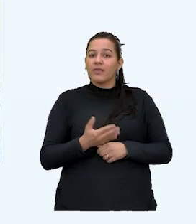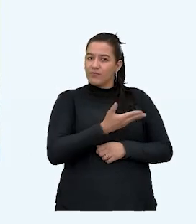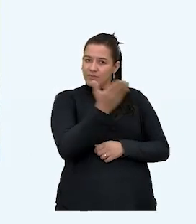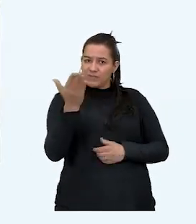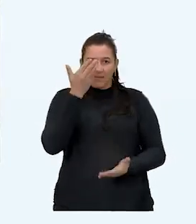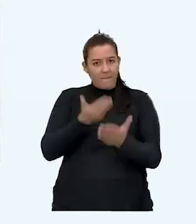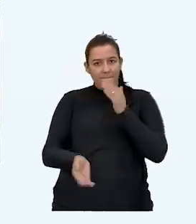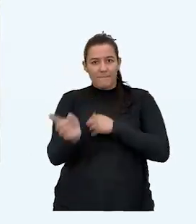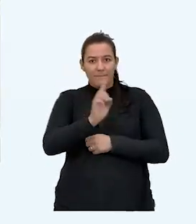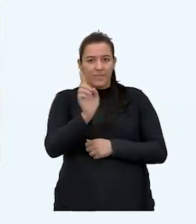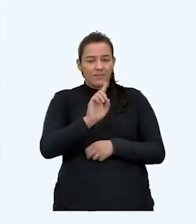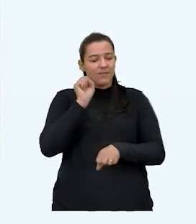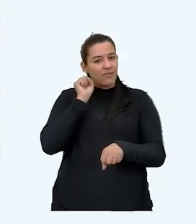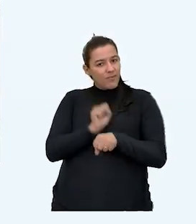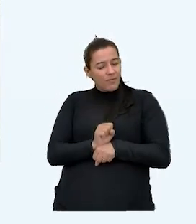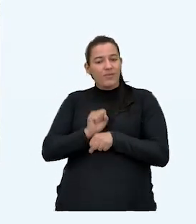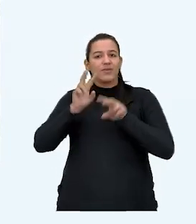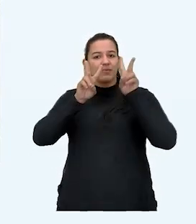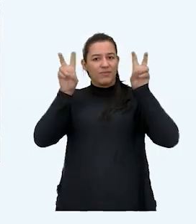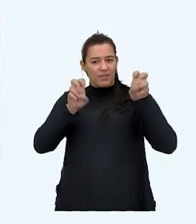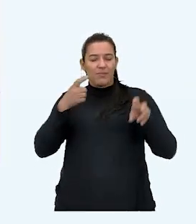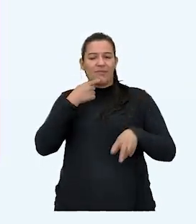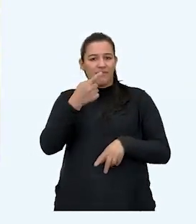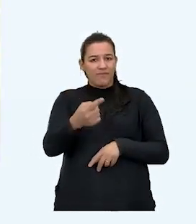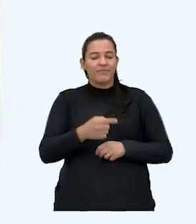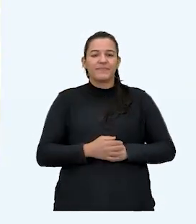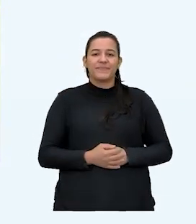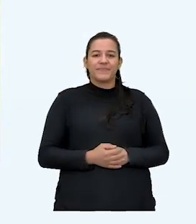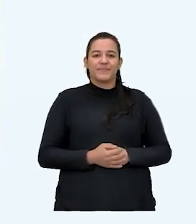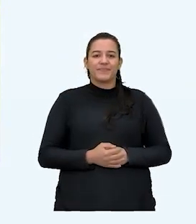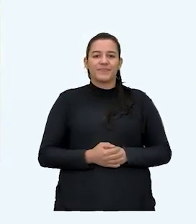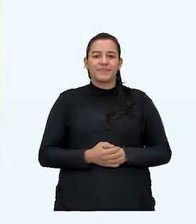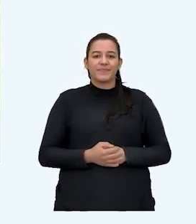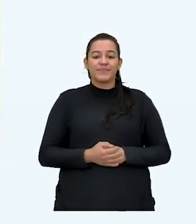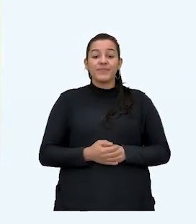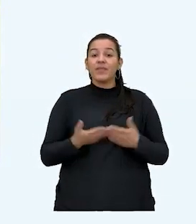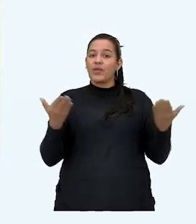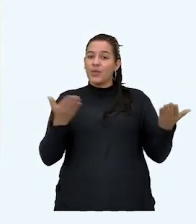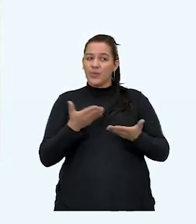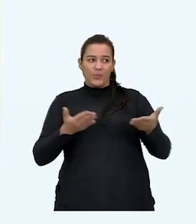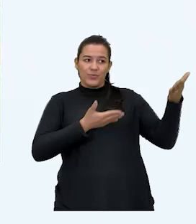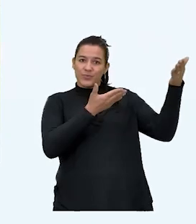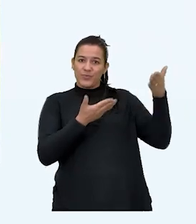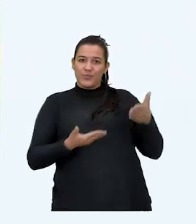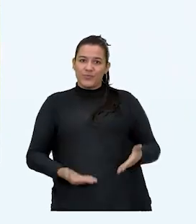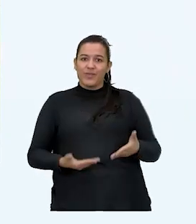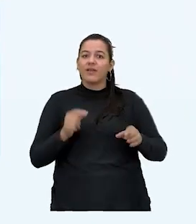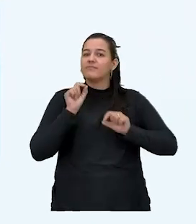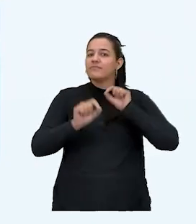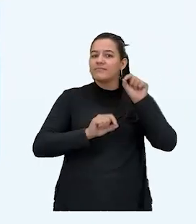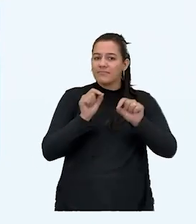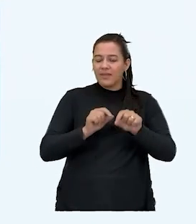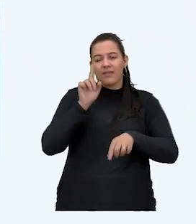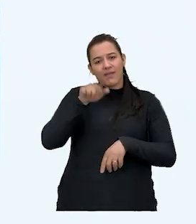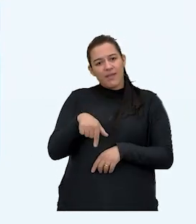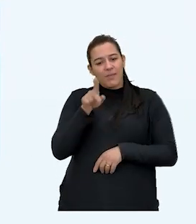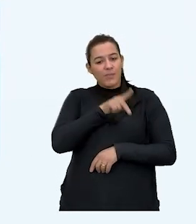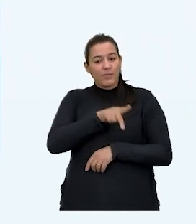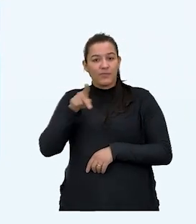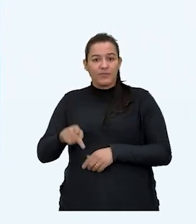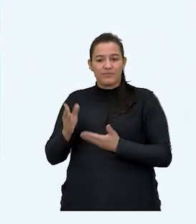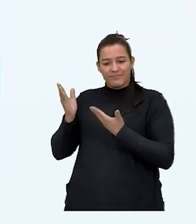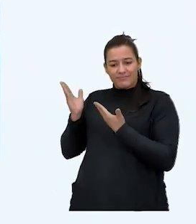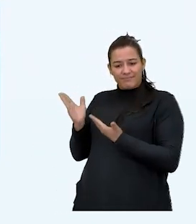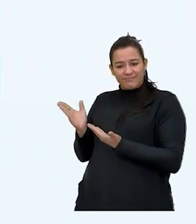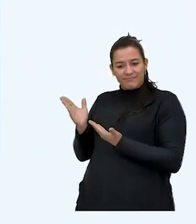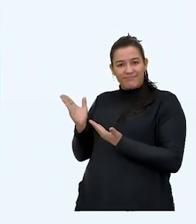saia daí que esse assunto vai dar o que falar. E o convidado do programa de hoje é o professor Antônio